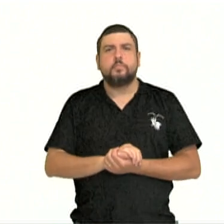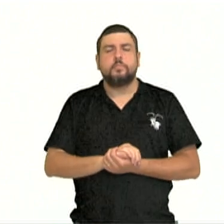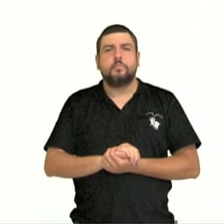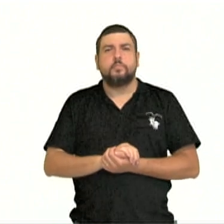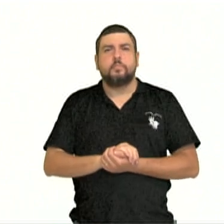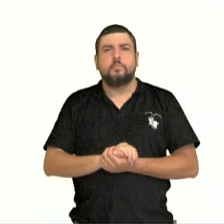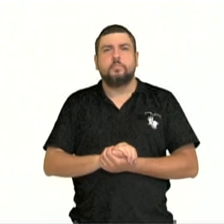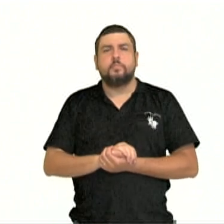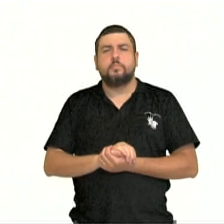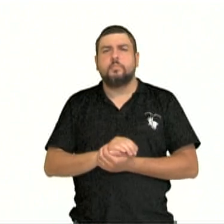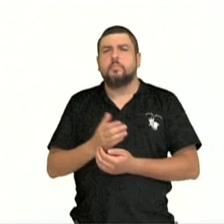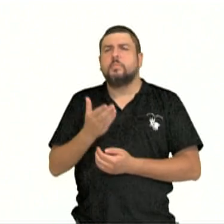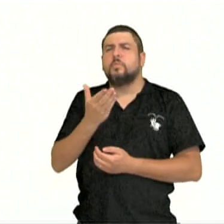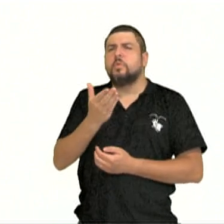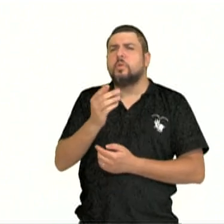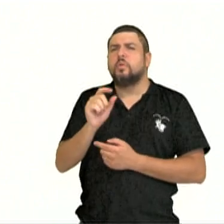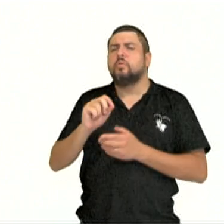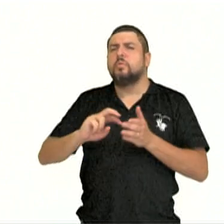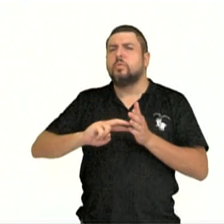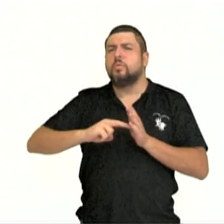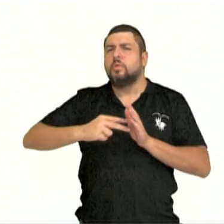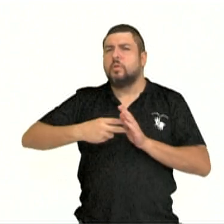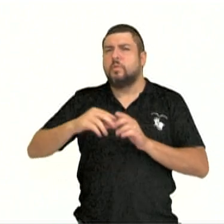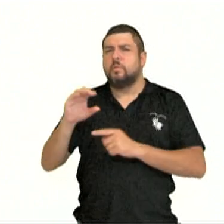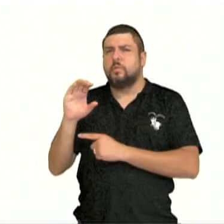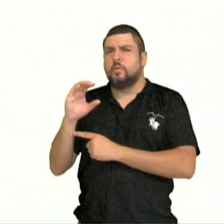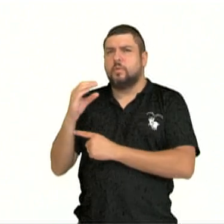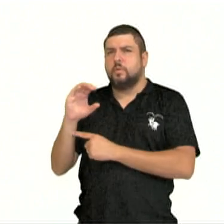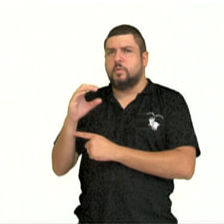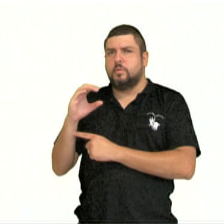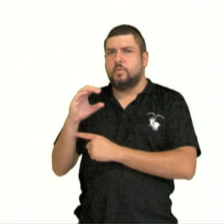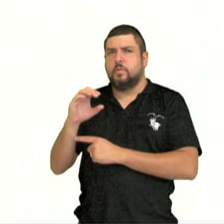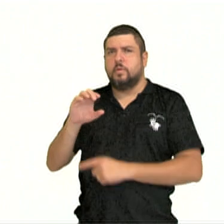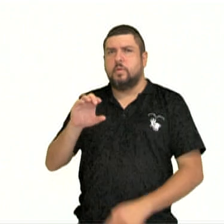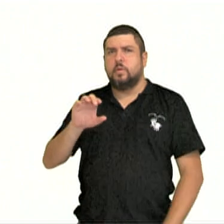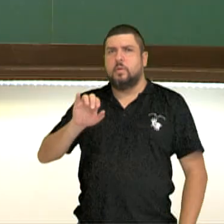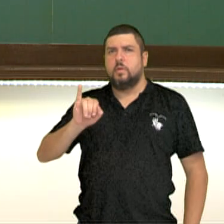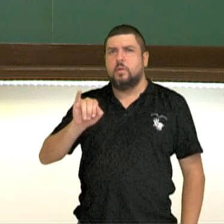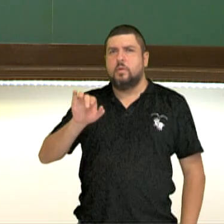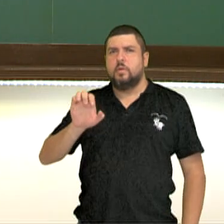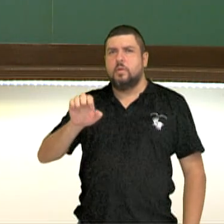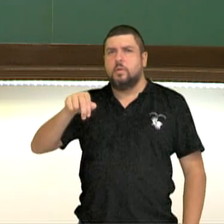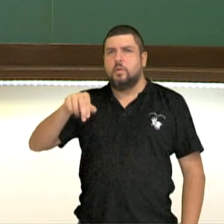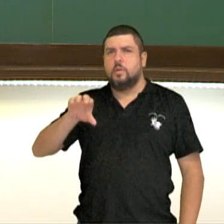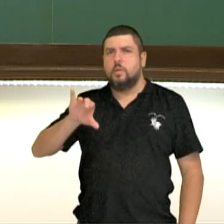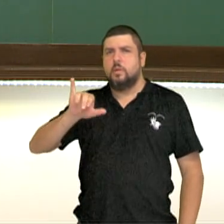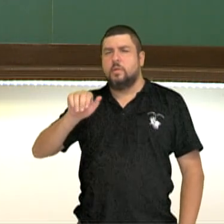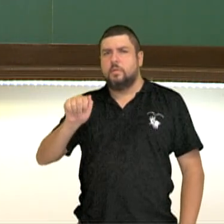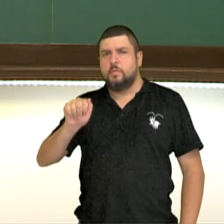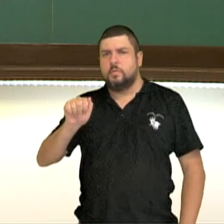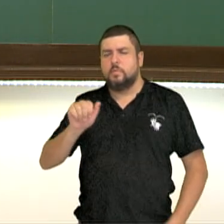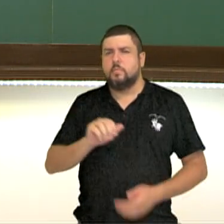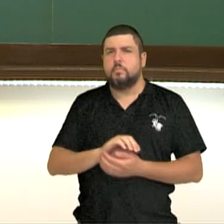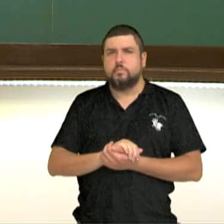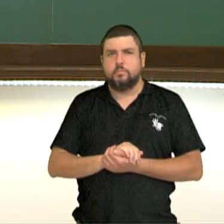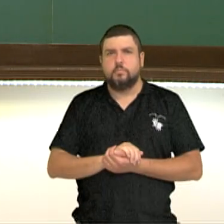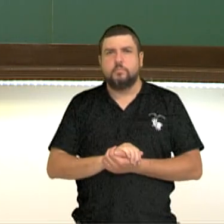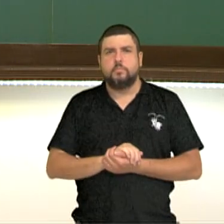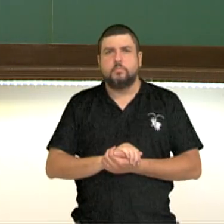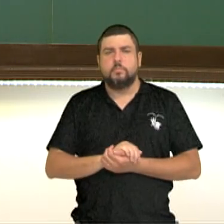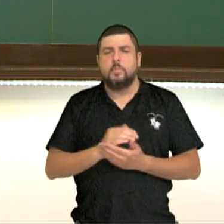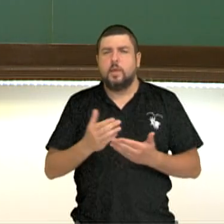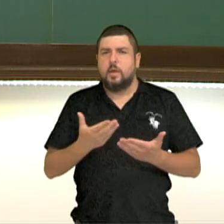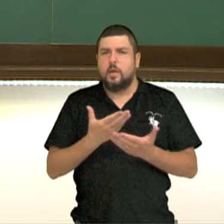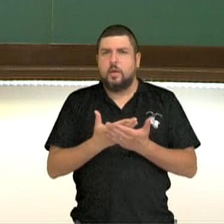Para você, o que é ciência? O que seria uma ciência da sociedade? Vamos então responder essas